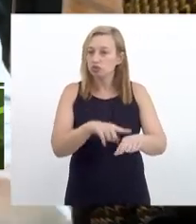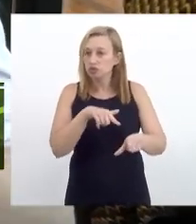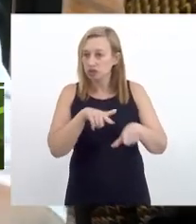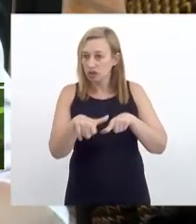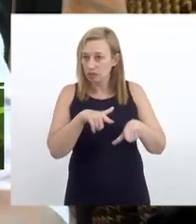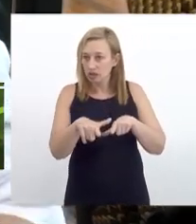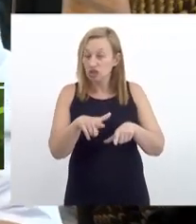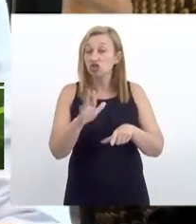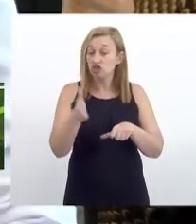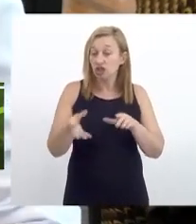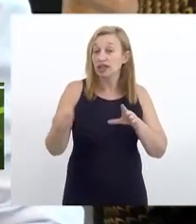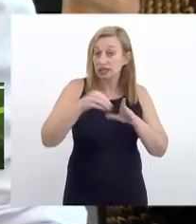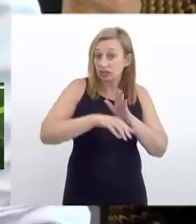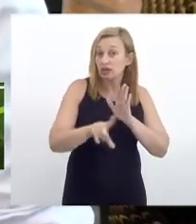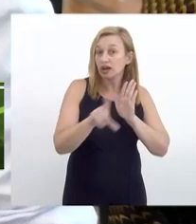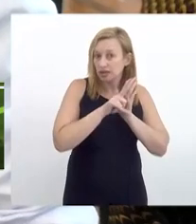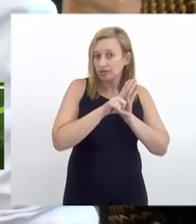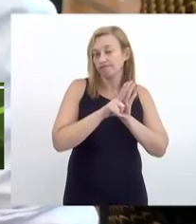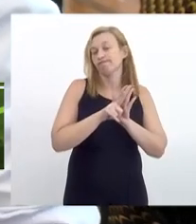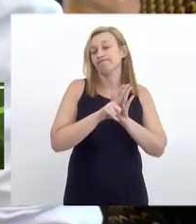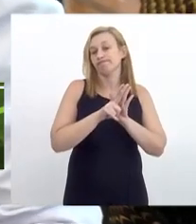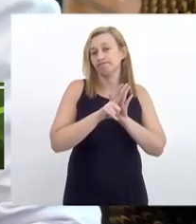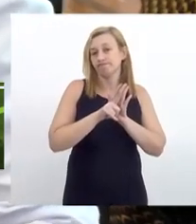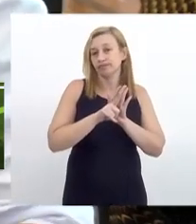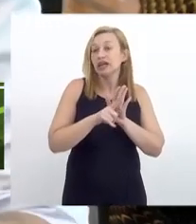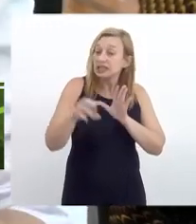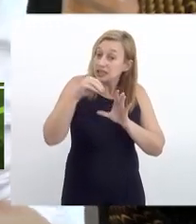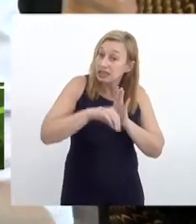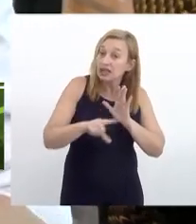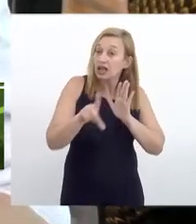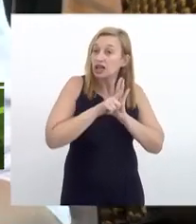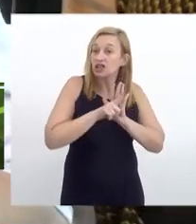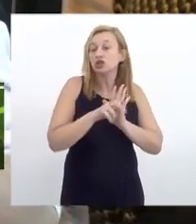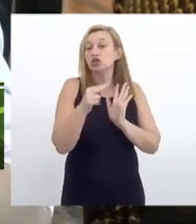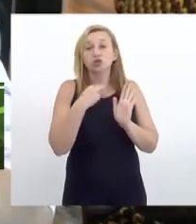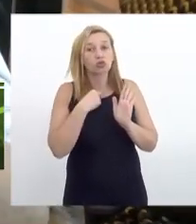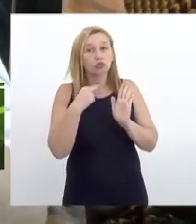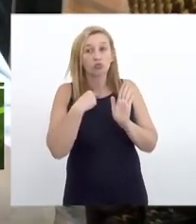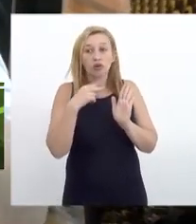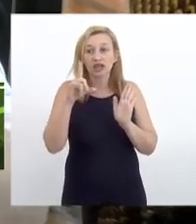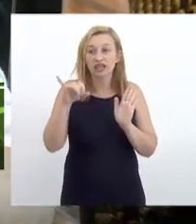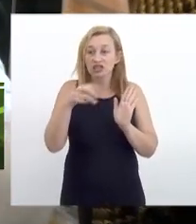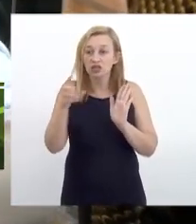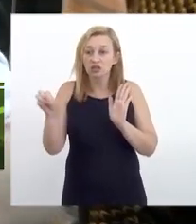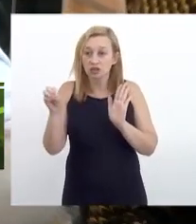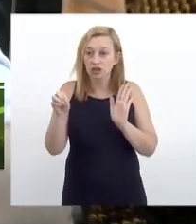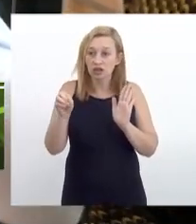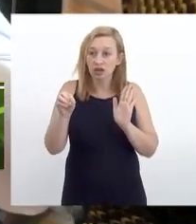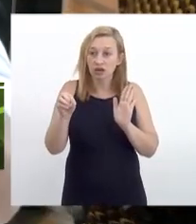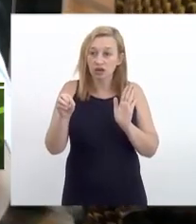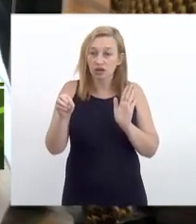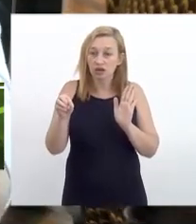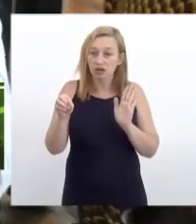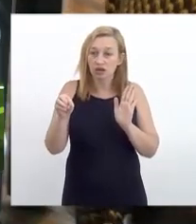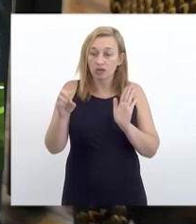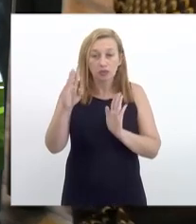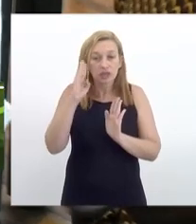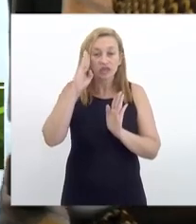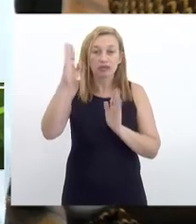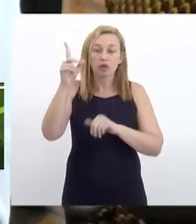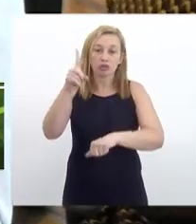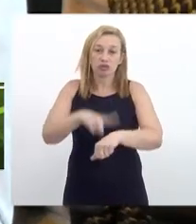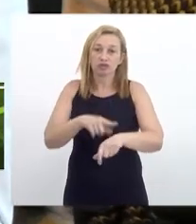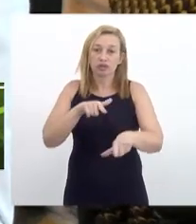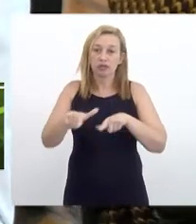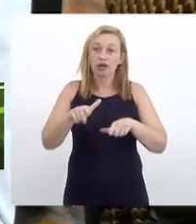Isso está na lei Está na lei Que o que não pode É ter adicional Exclusivo Por tempo de serviço Então a